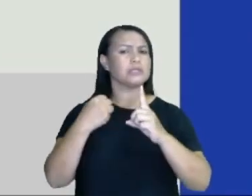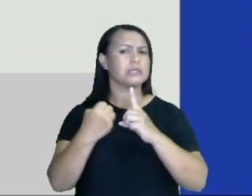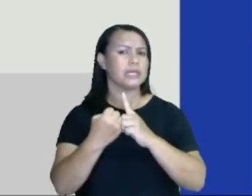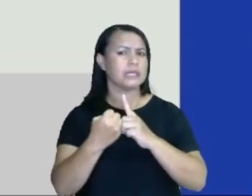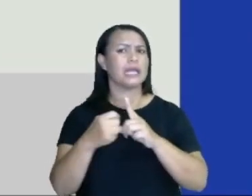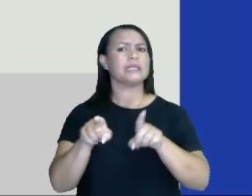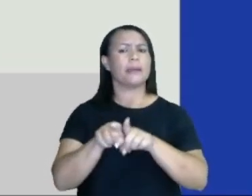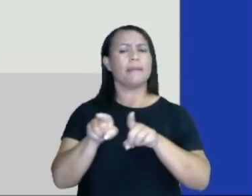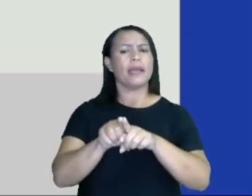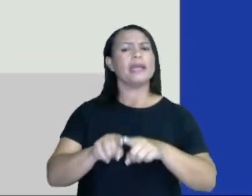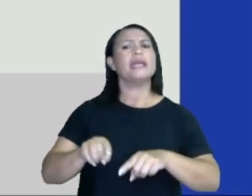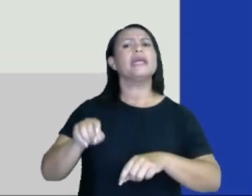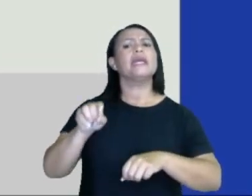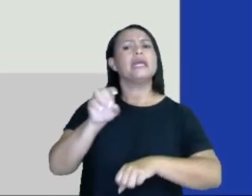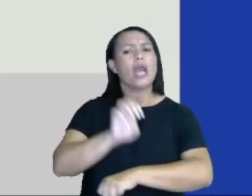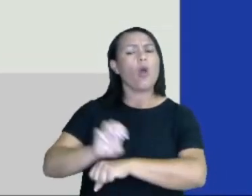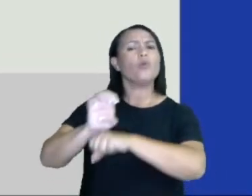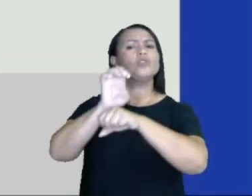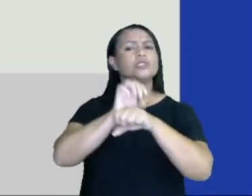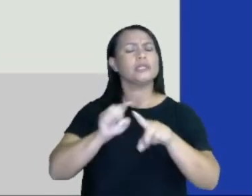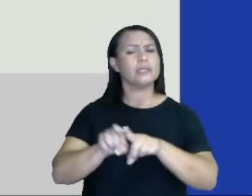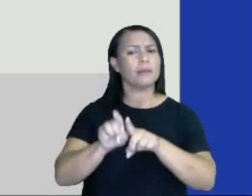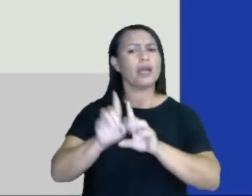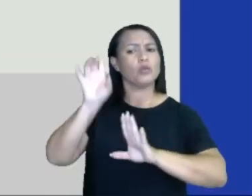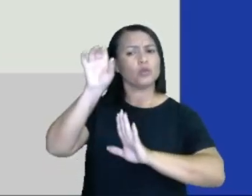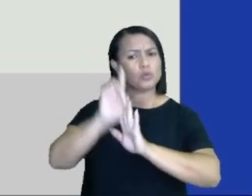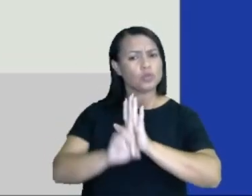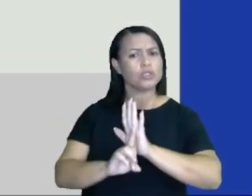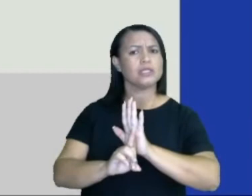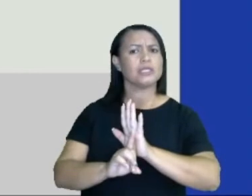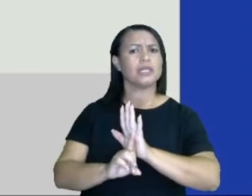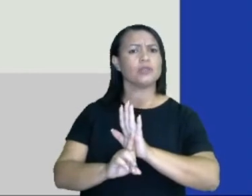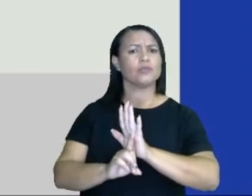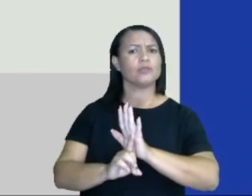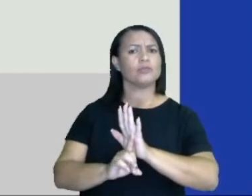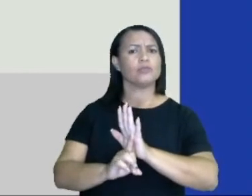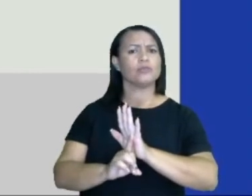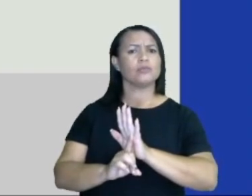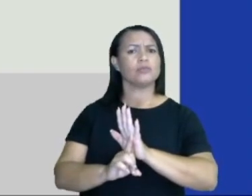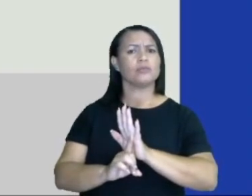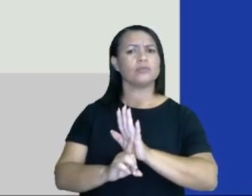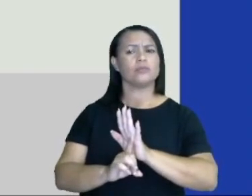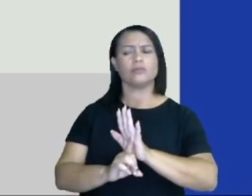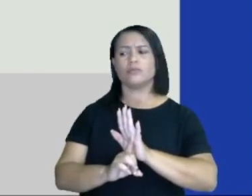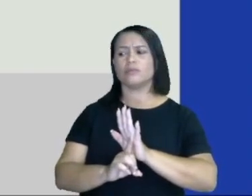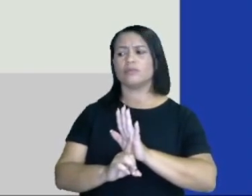criar condições necessárias para o efetivo exercício dos direitos.